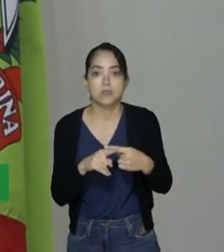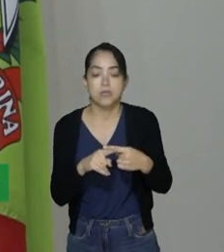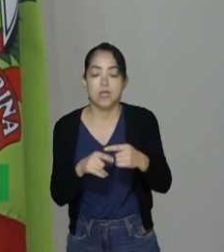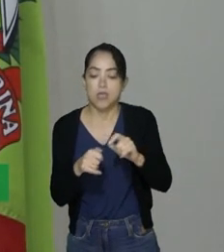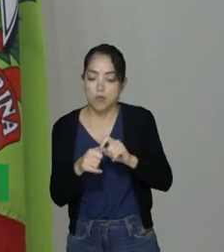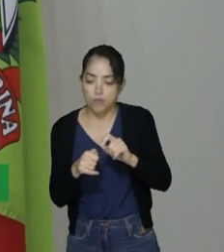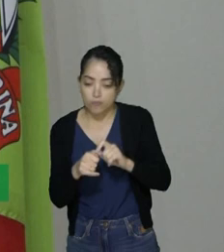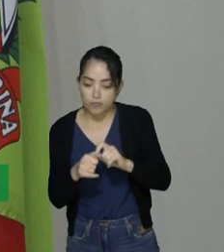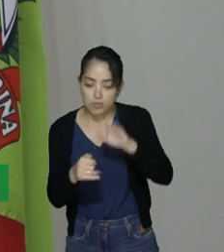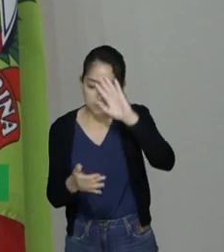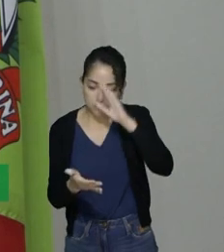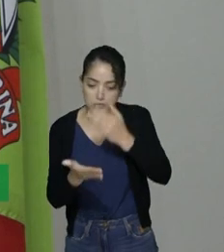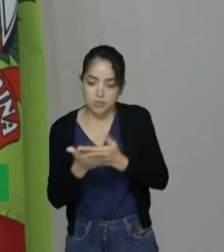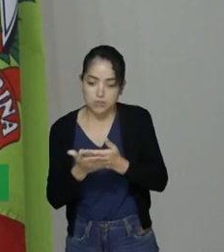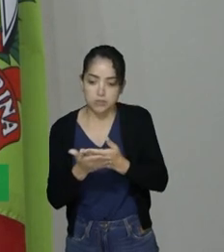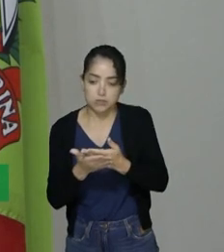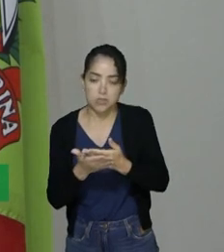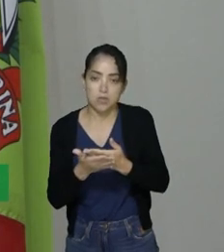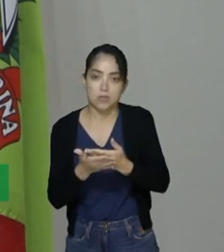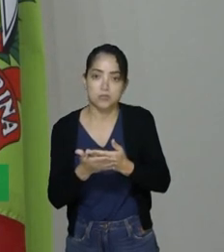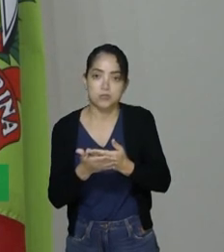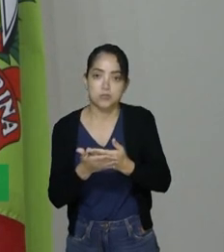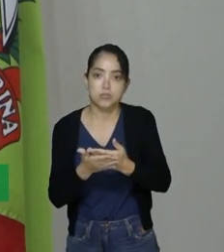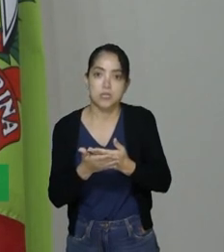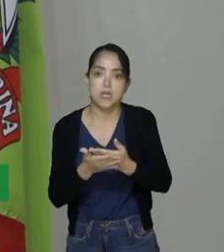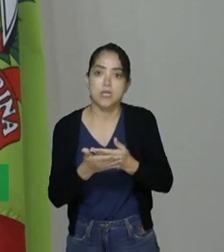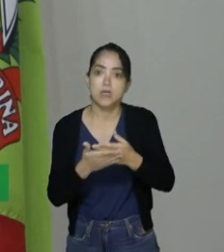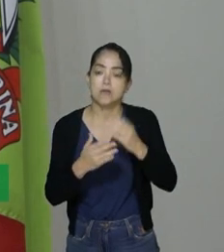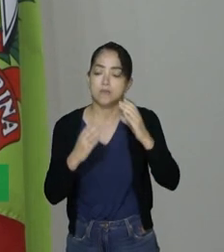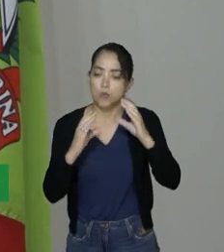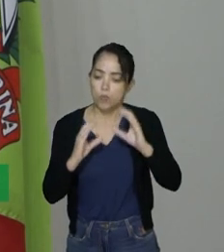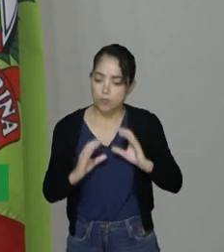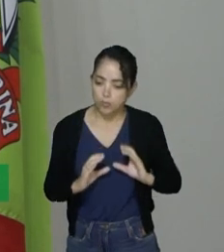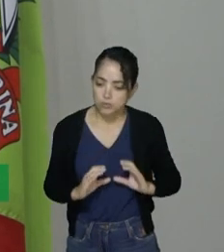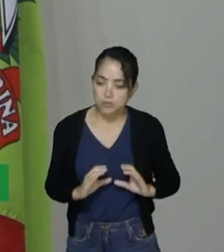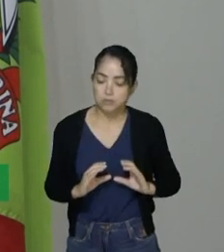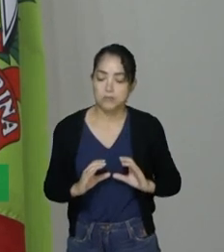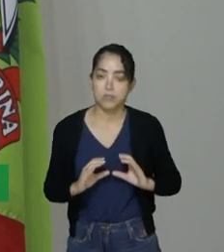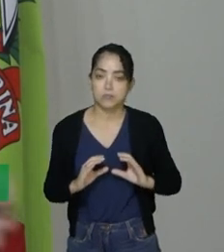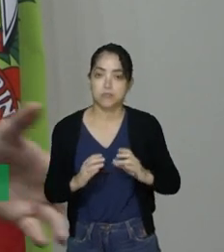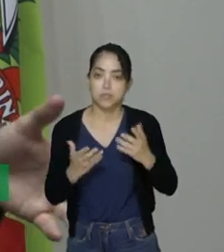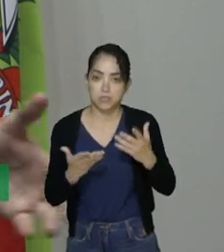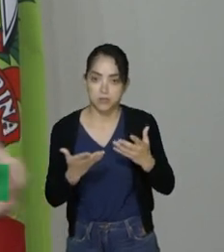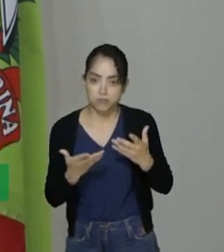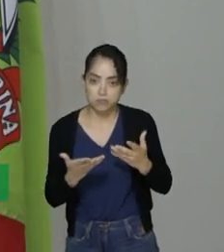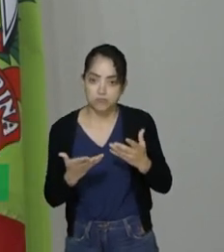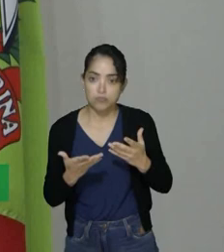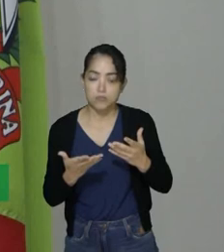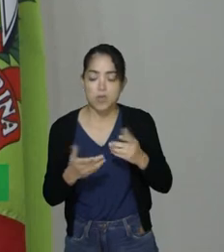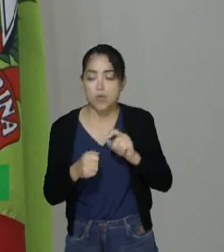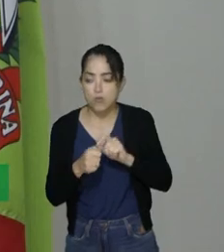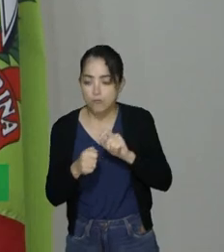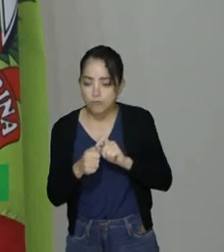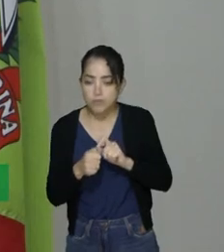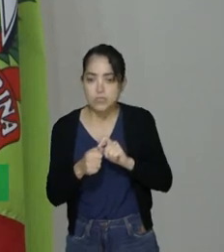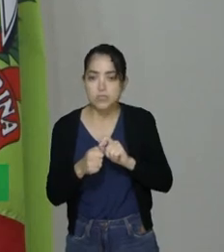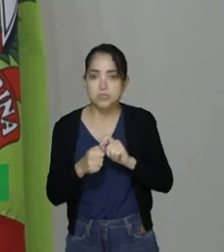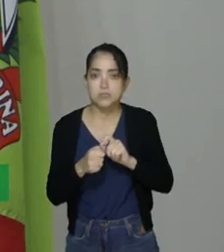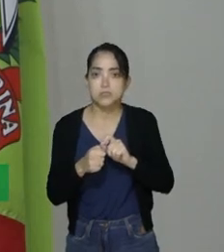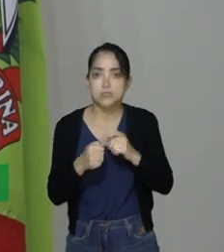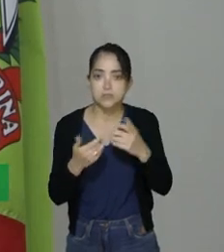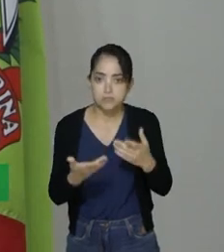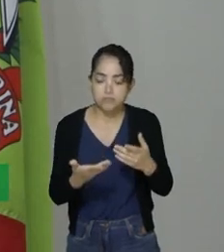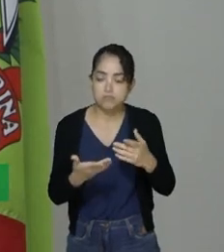da forma que eu tenho que agir, que eu sempre achei que deveria se agir na política, eu fiz o que eu criticava, eu fui